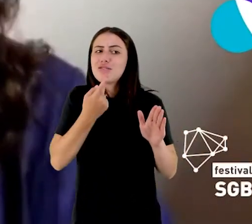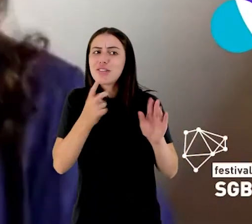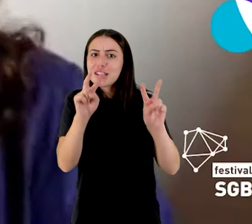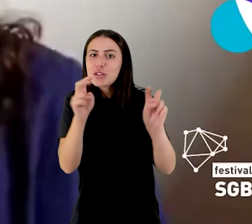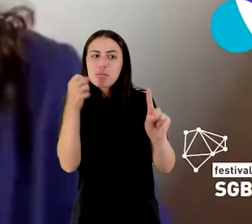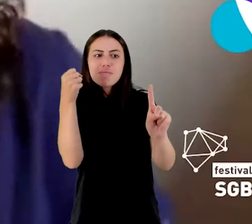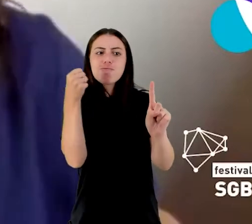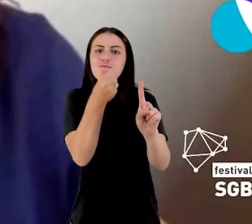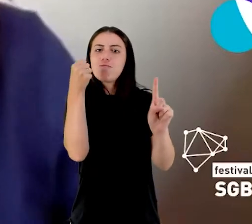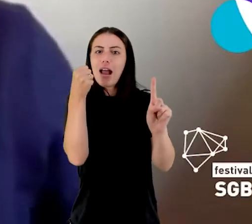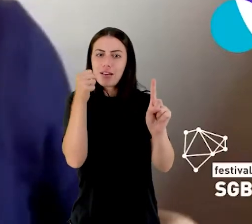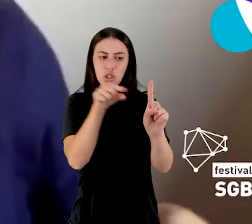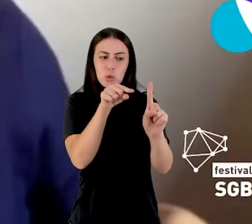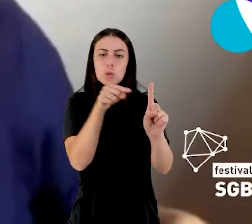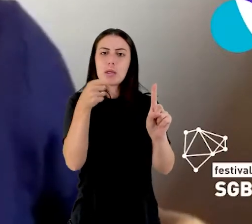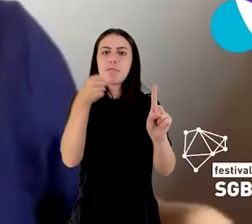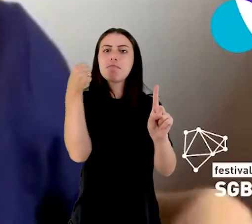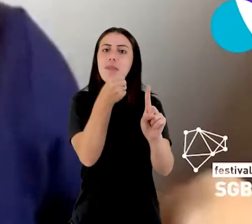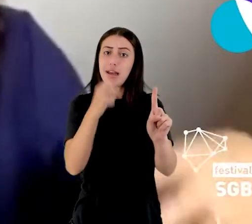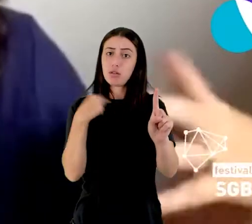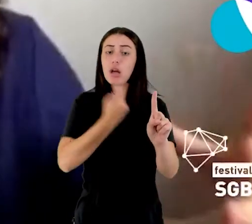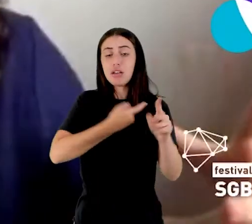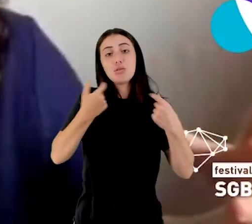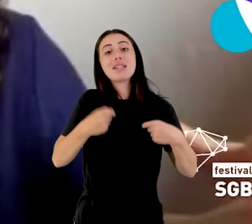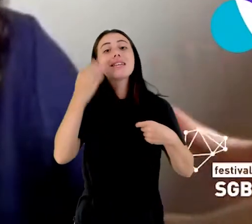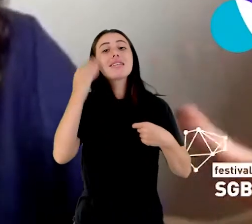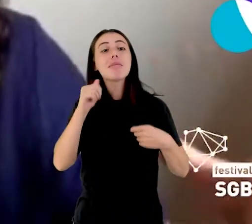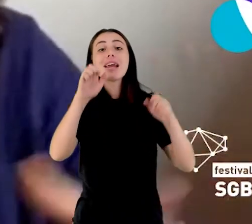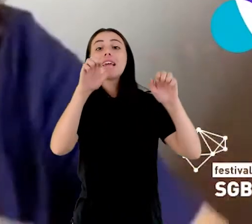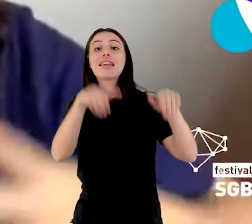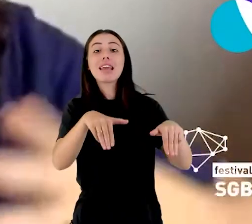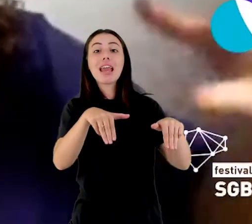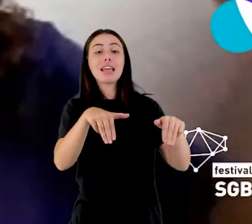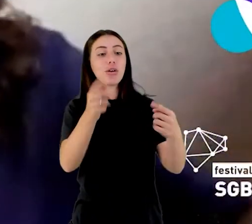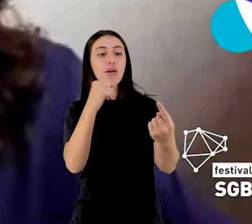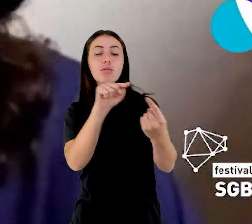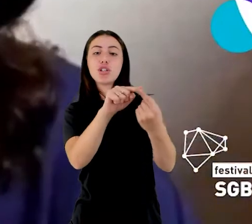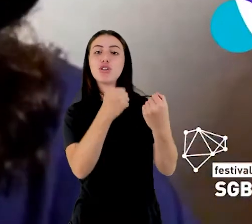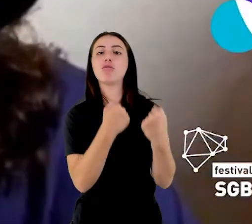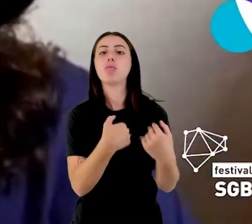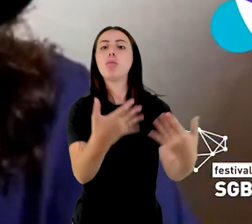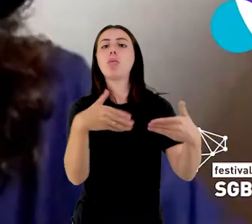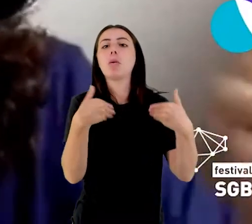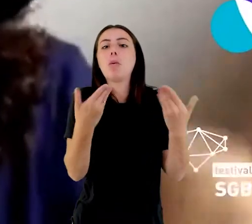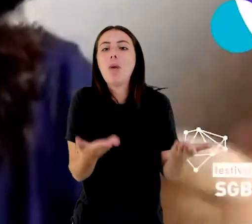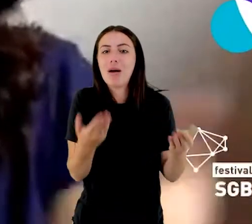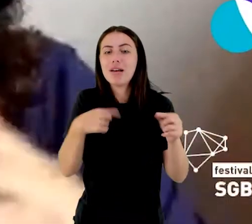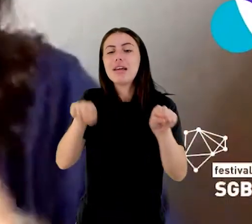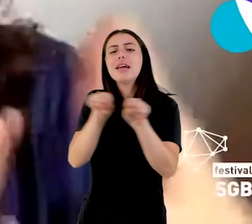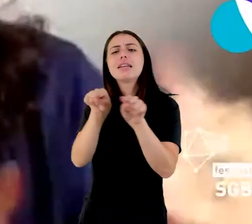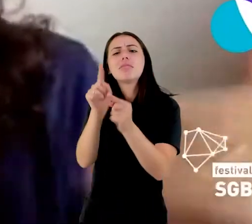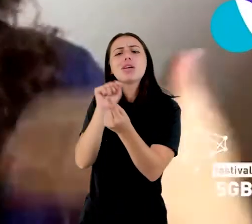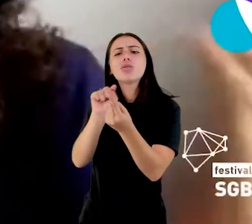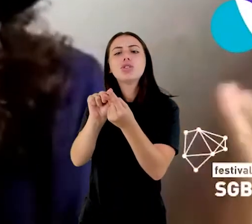Porque a gente geralmente pensa que a gente quer que o nosso filme seja visto por o maior número possível de pessoas. Ótimo,